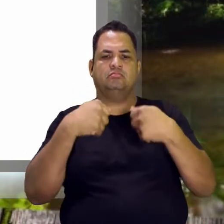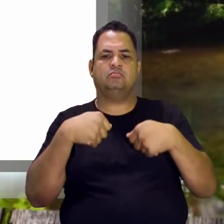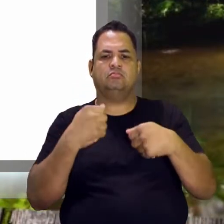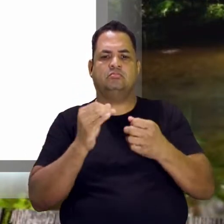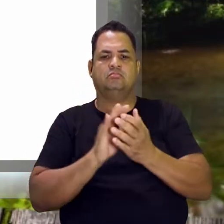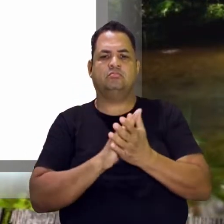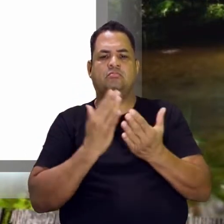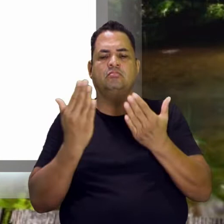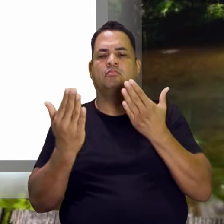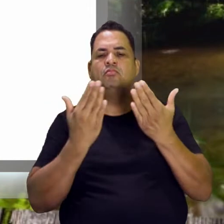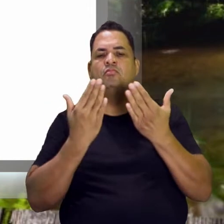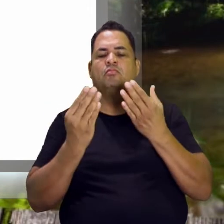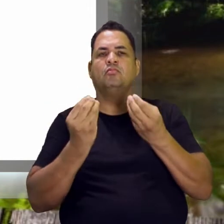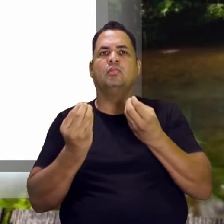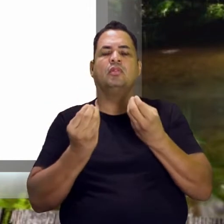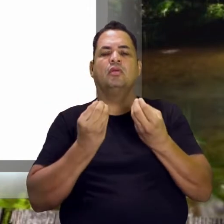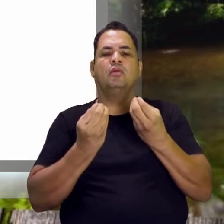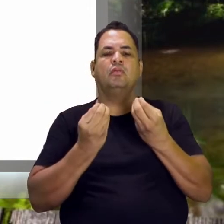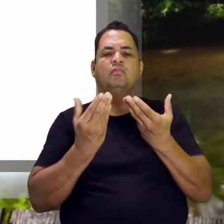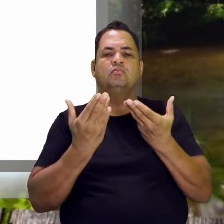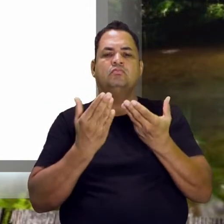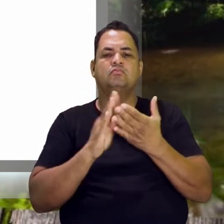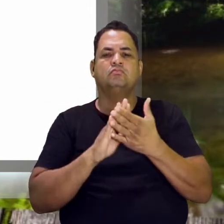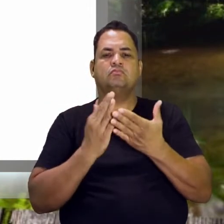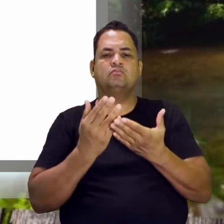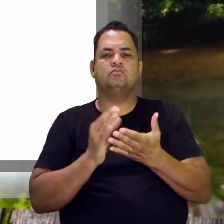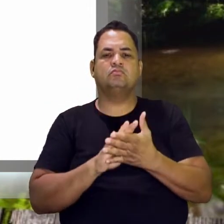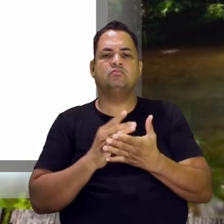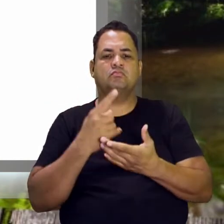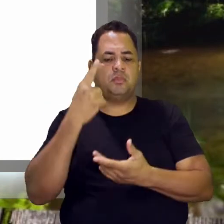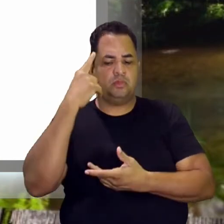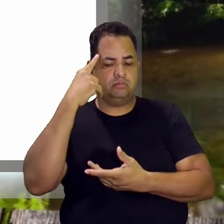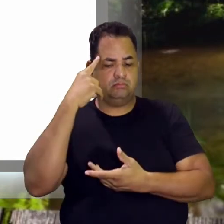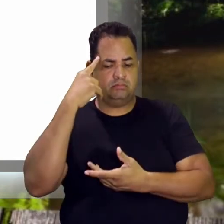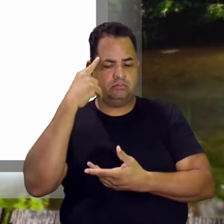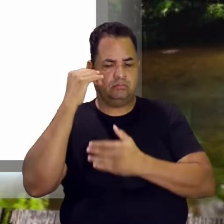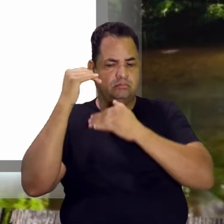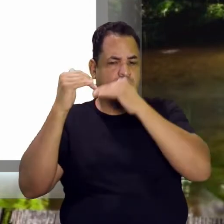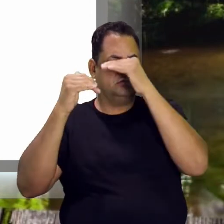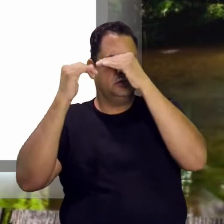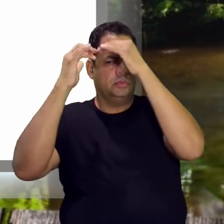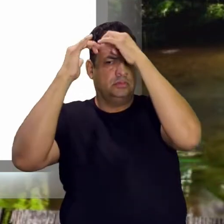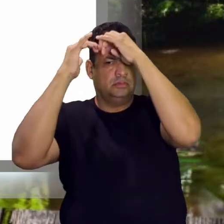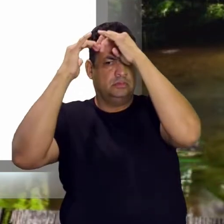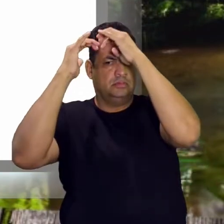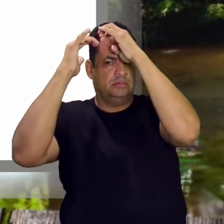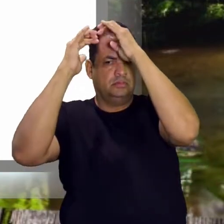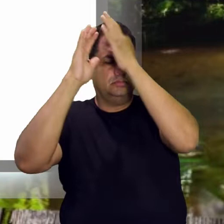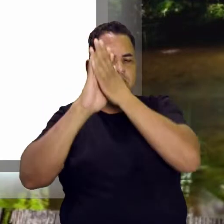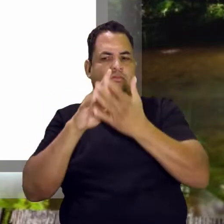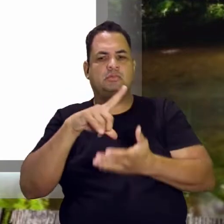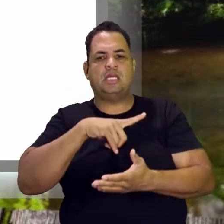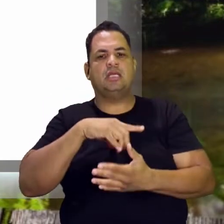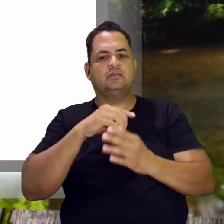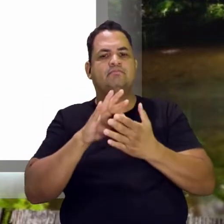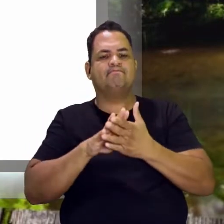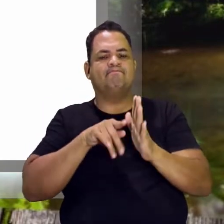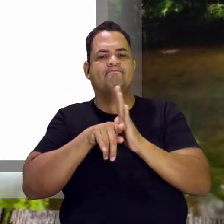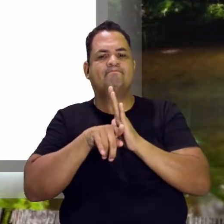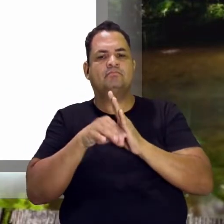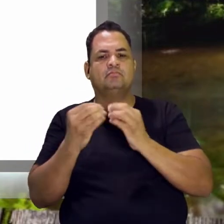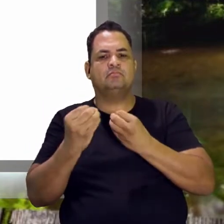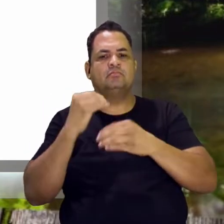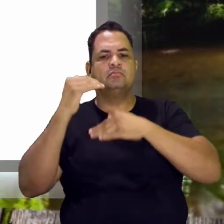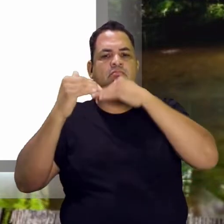um comparativo de como é ou como está o nosso desenvolvimento cerebral. Existem pesquisas sobre isso. Como está o